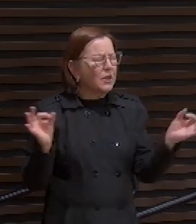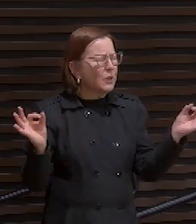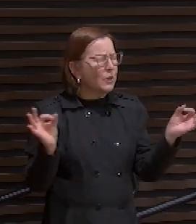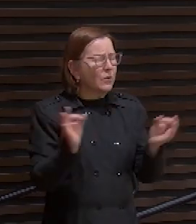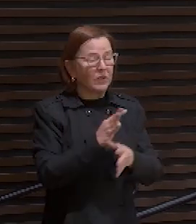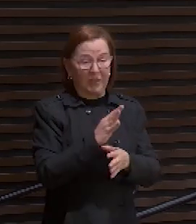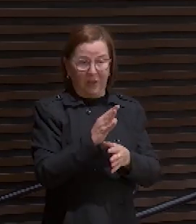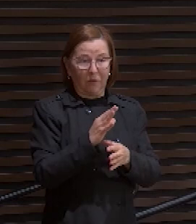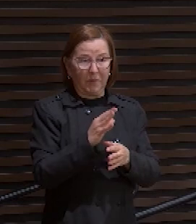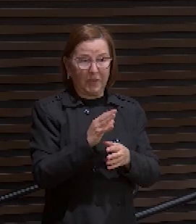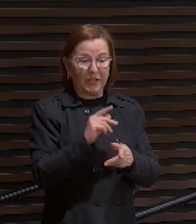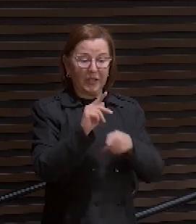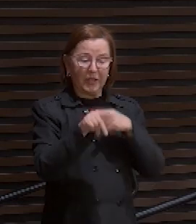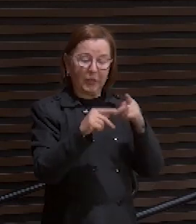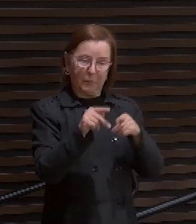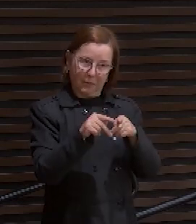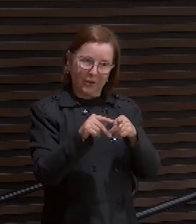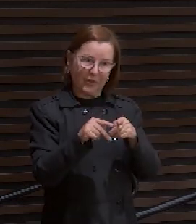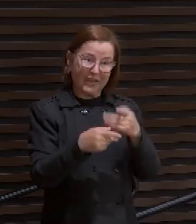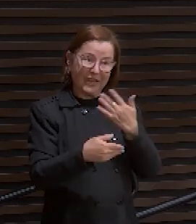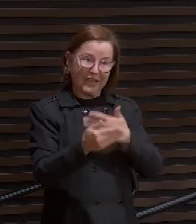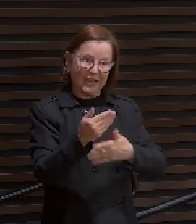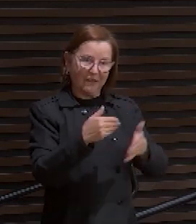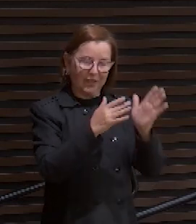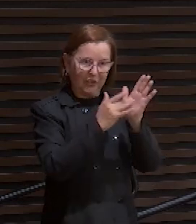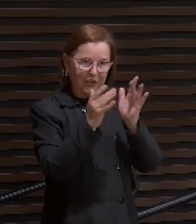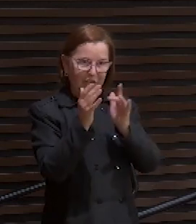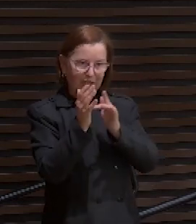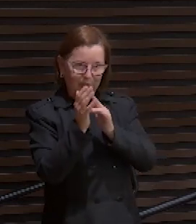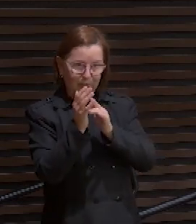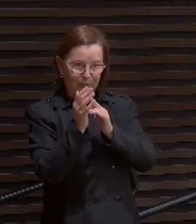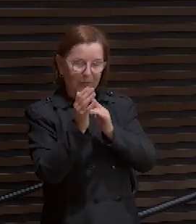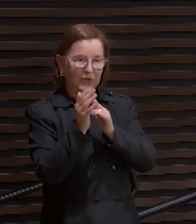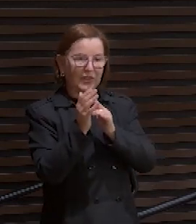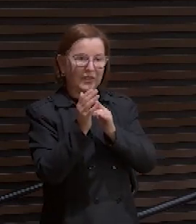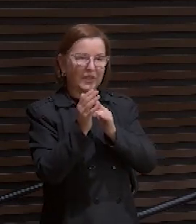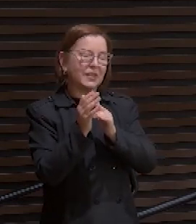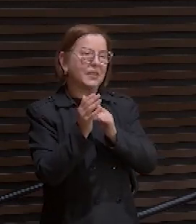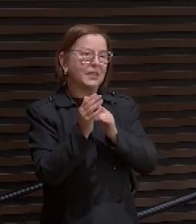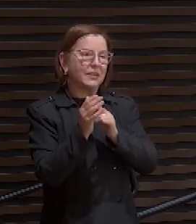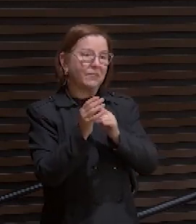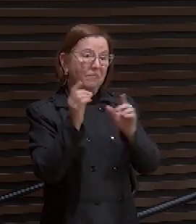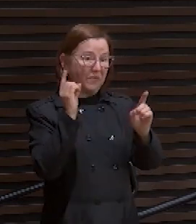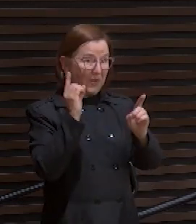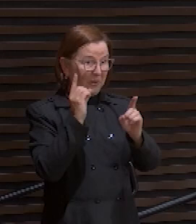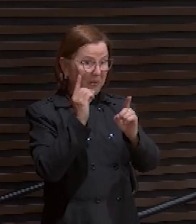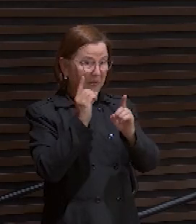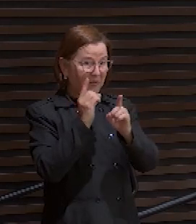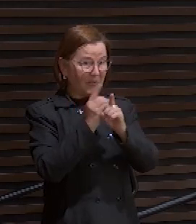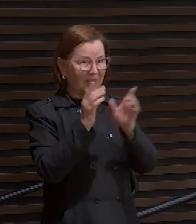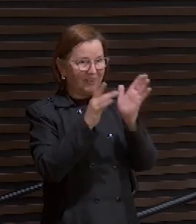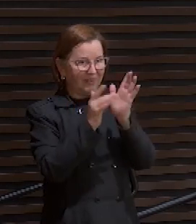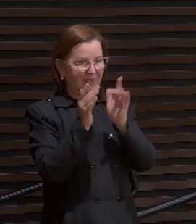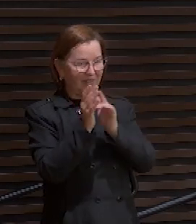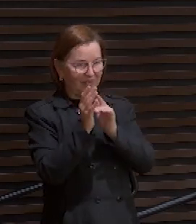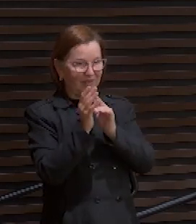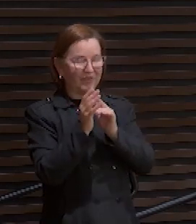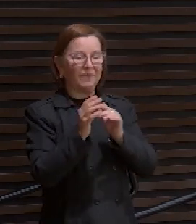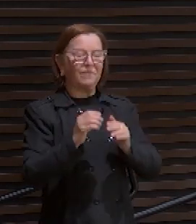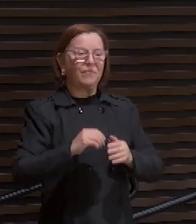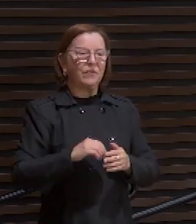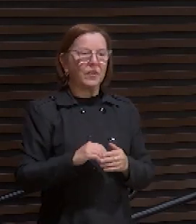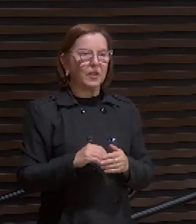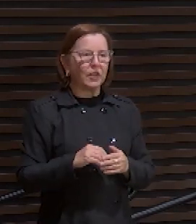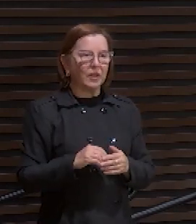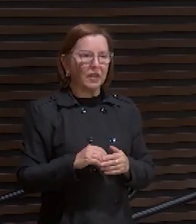Deus, referindo-se aos crentes. Primeiro ele fez uma oferenda